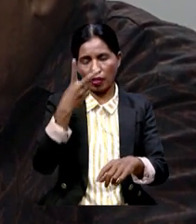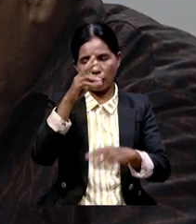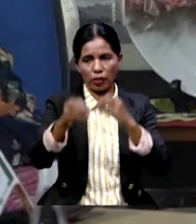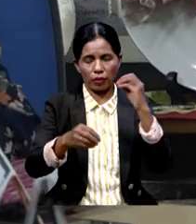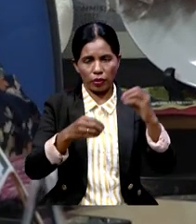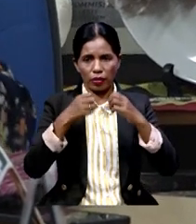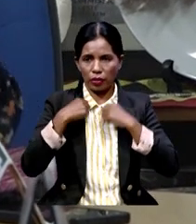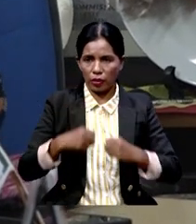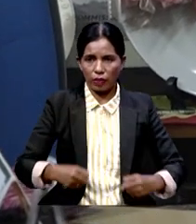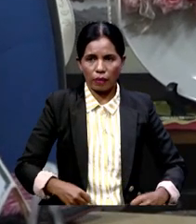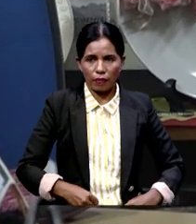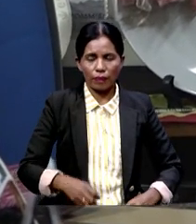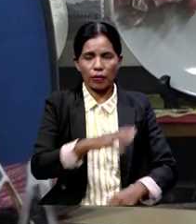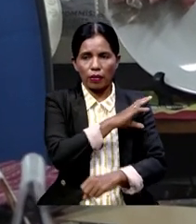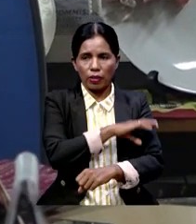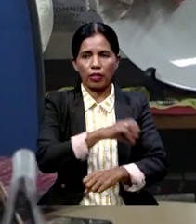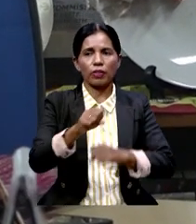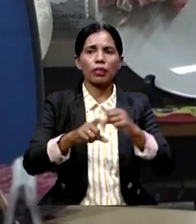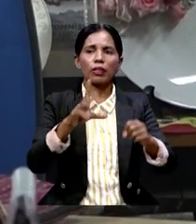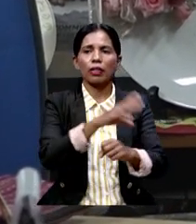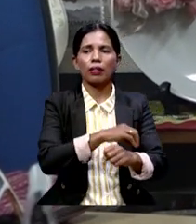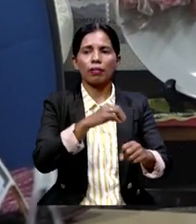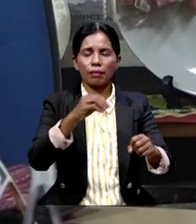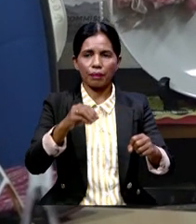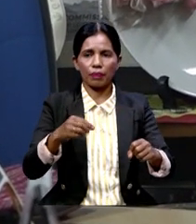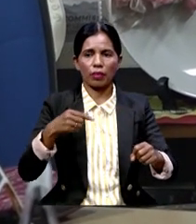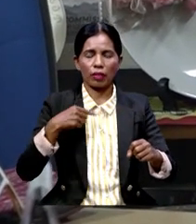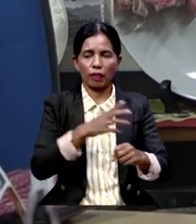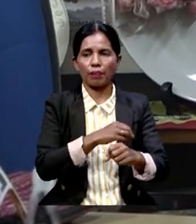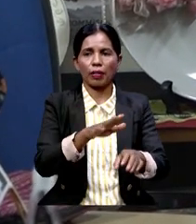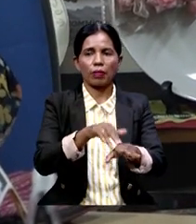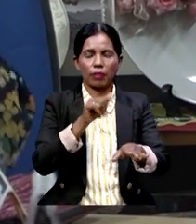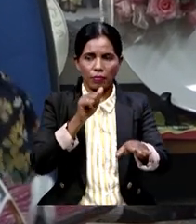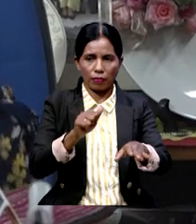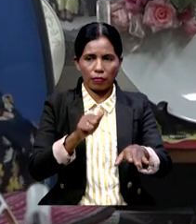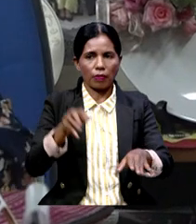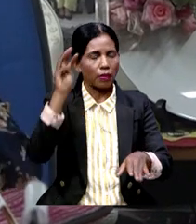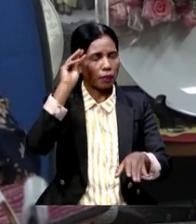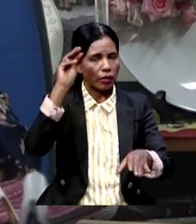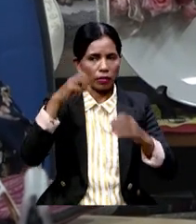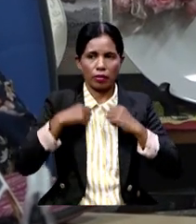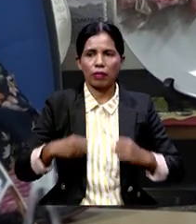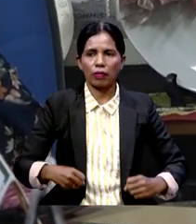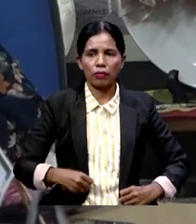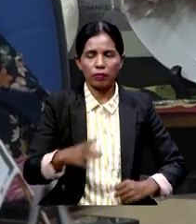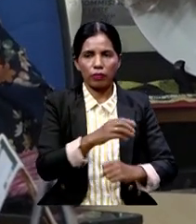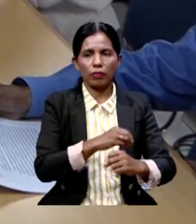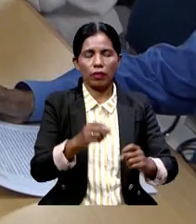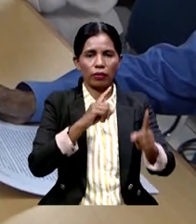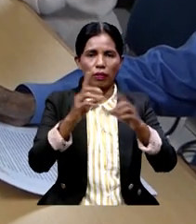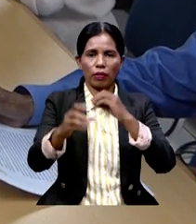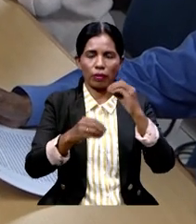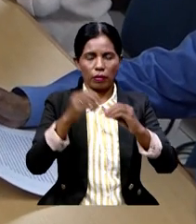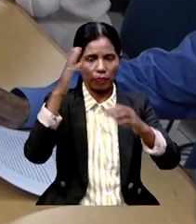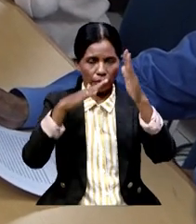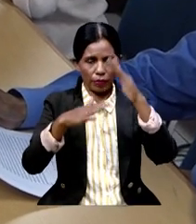assunto Saúde, Segurança Social na Igualdade de Gênero, convida diretamente a ministra Saúde a tu justifica o problema,